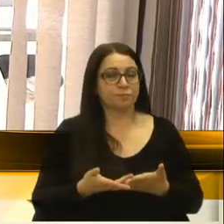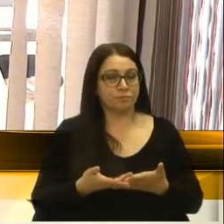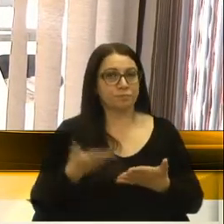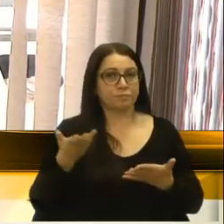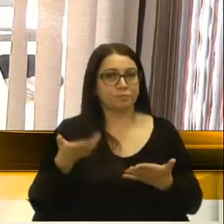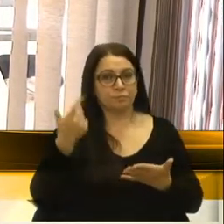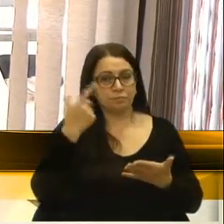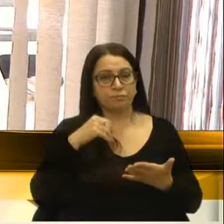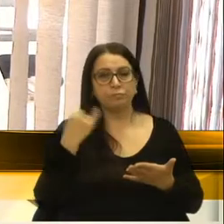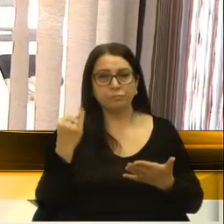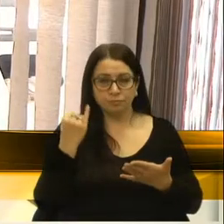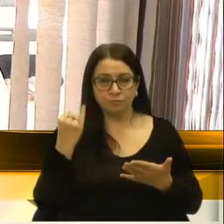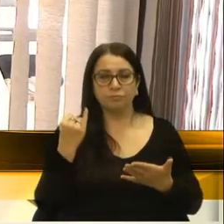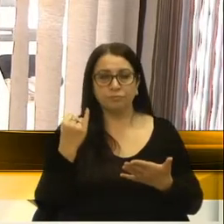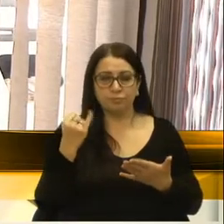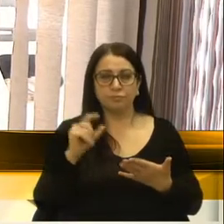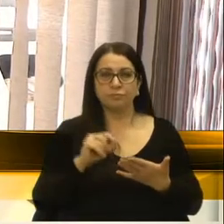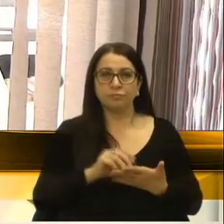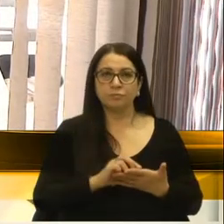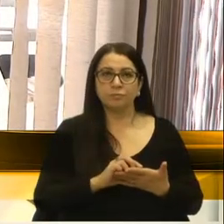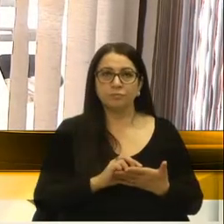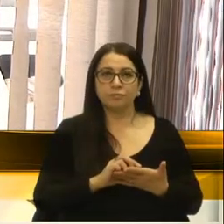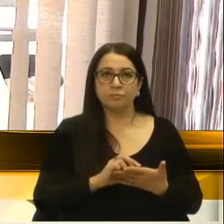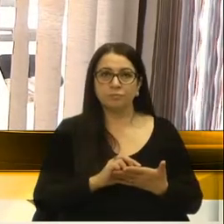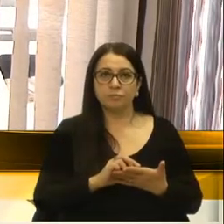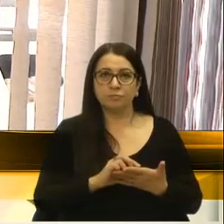acho que é bem importante